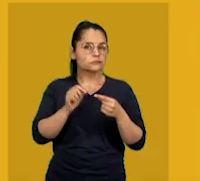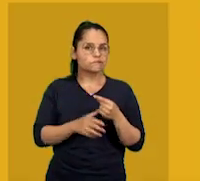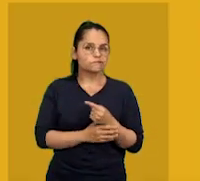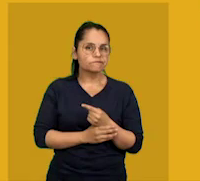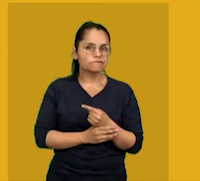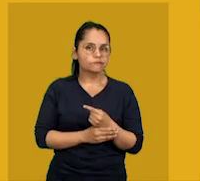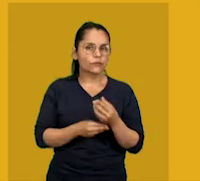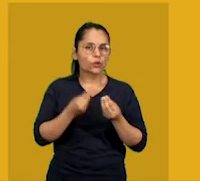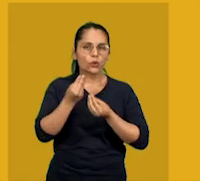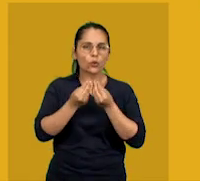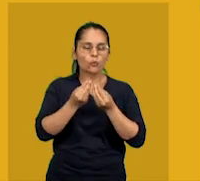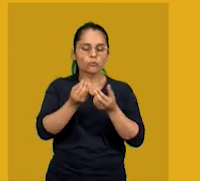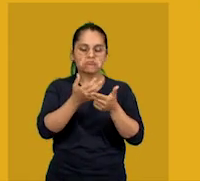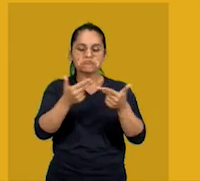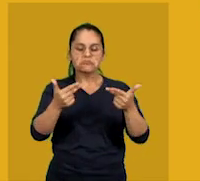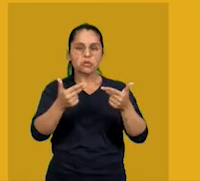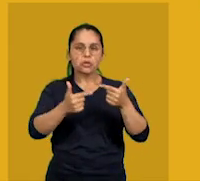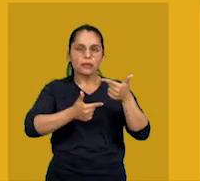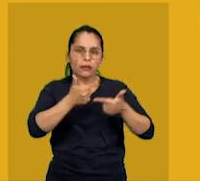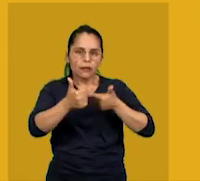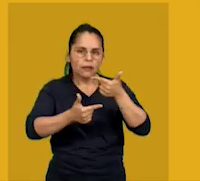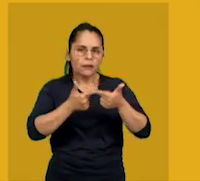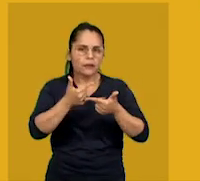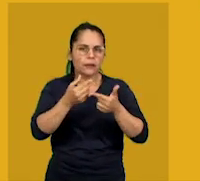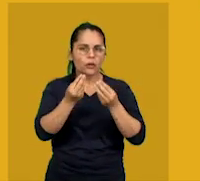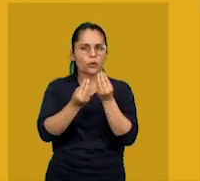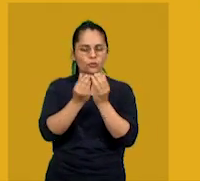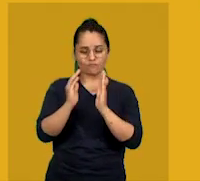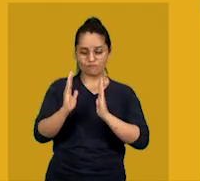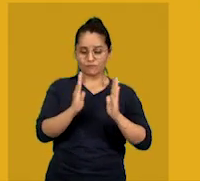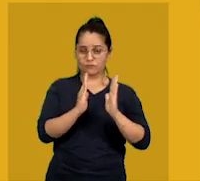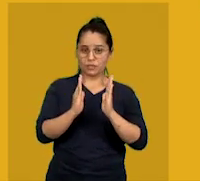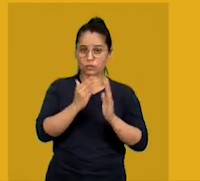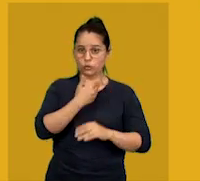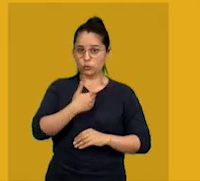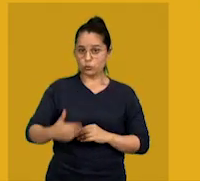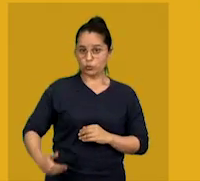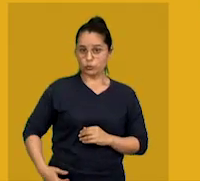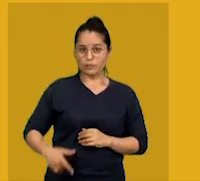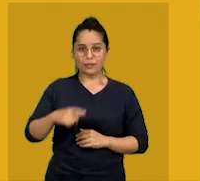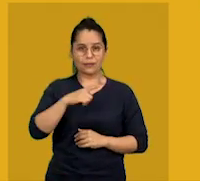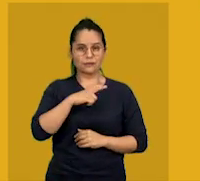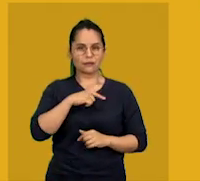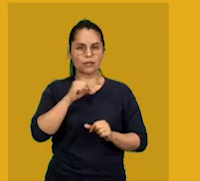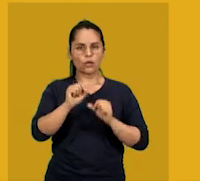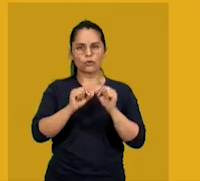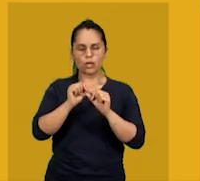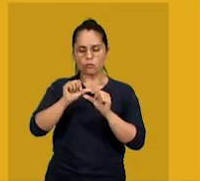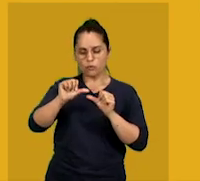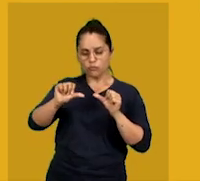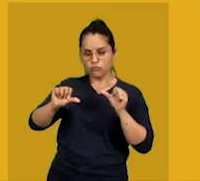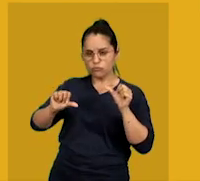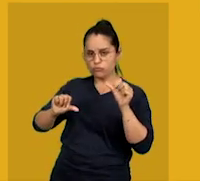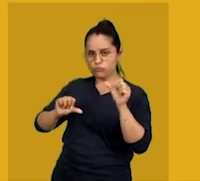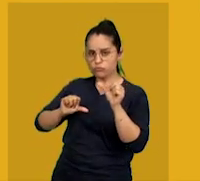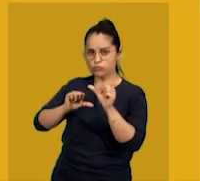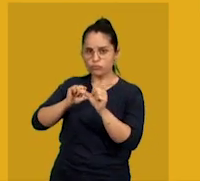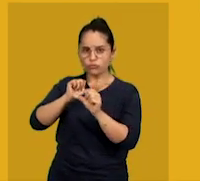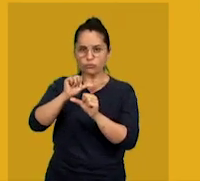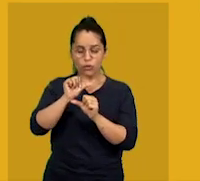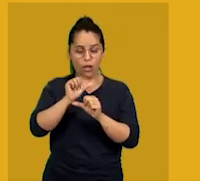questão trabalhista. Então, nesse período do governo dele, está havendo uma transição da mão de